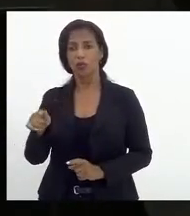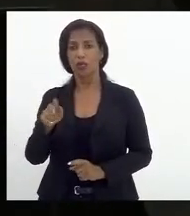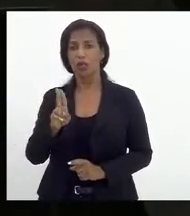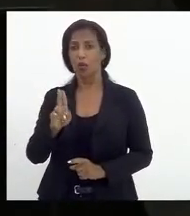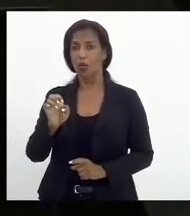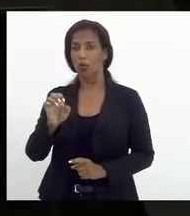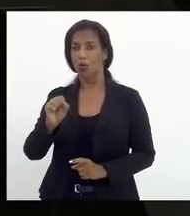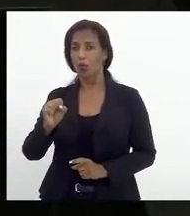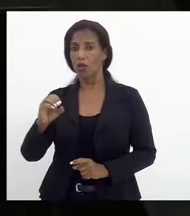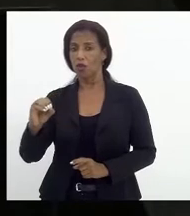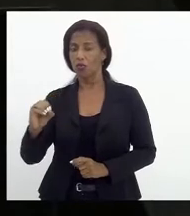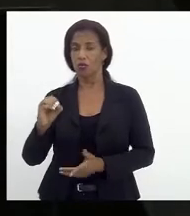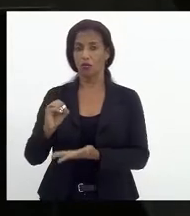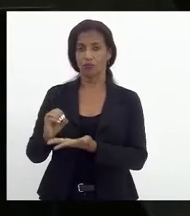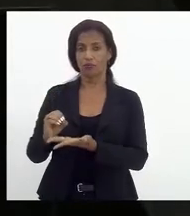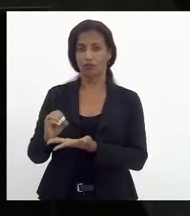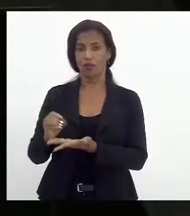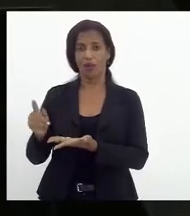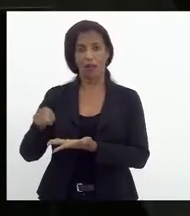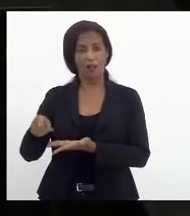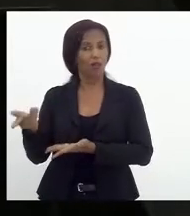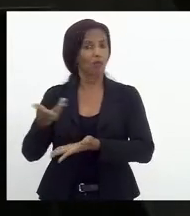UESO. A UESO